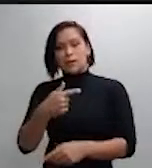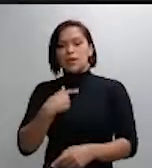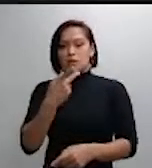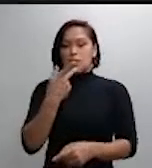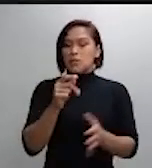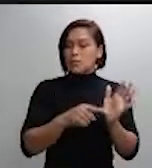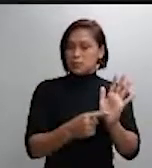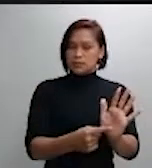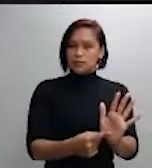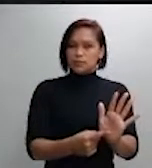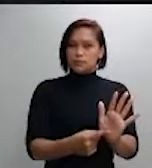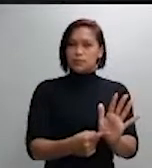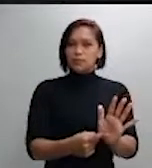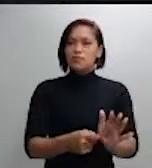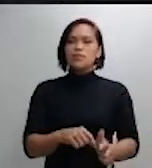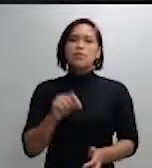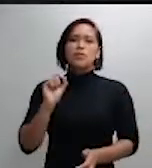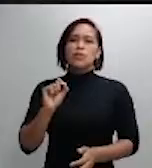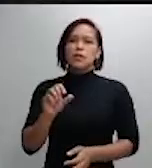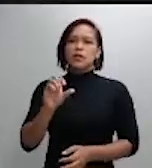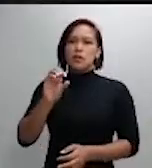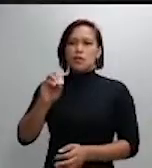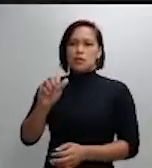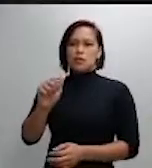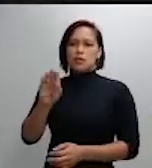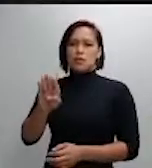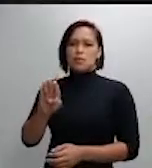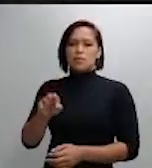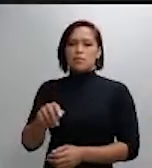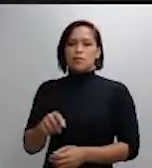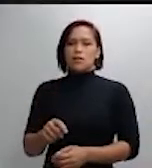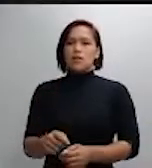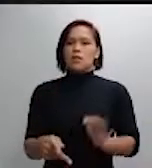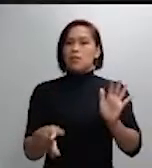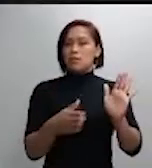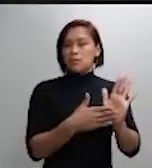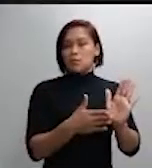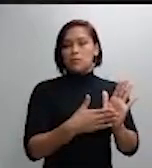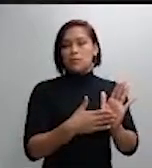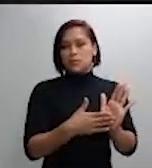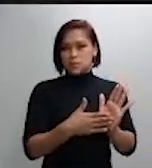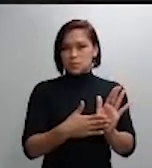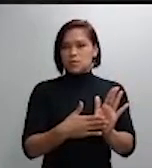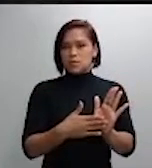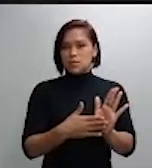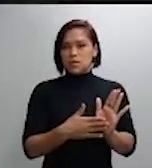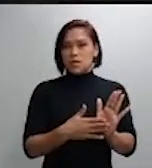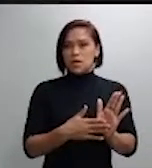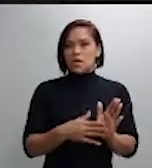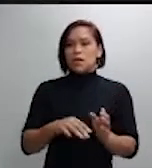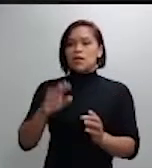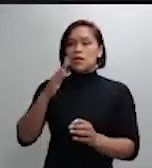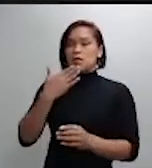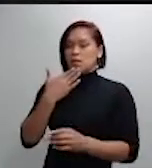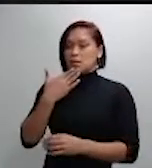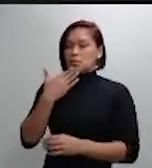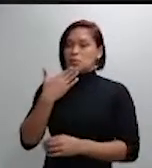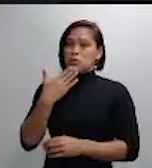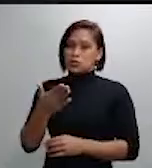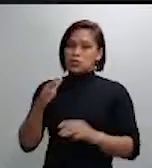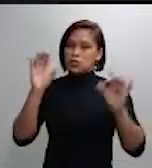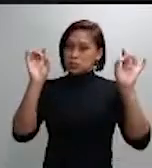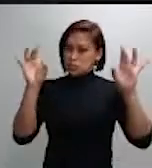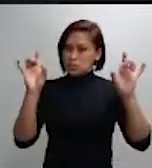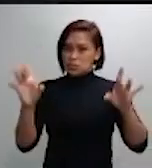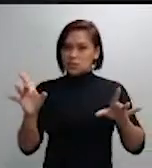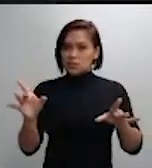demonstrar. O que a OAB propõe, e portanto a parte recorrente destaca, é que